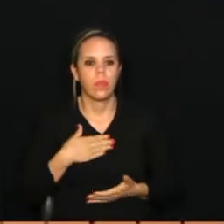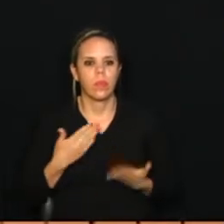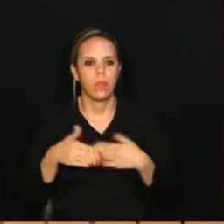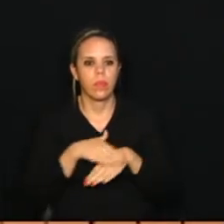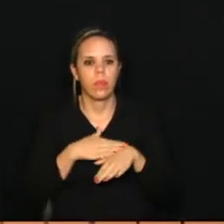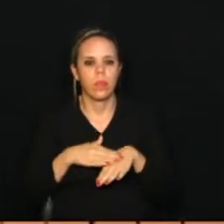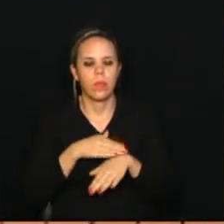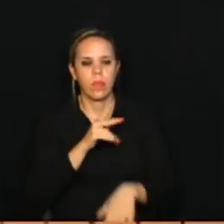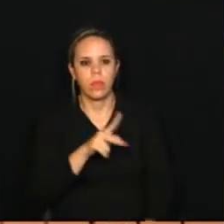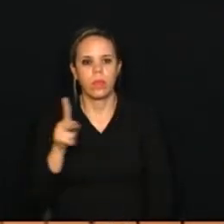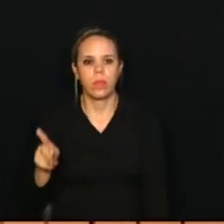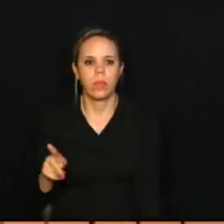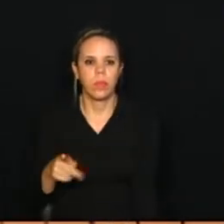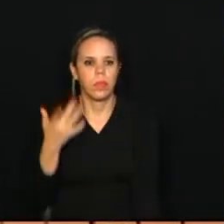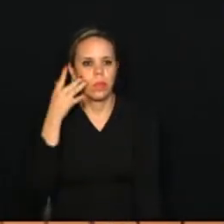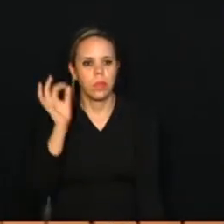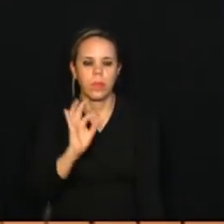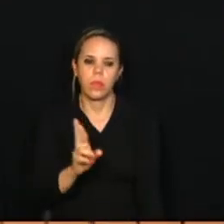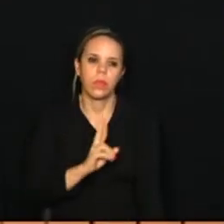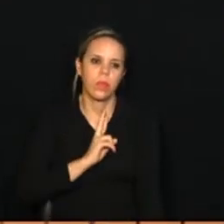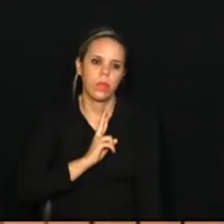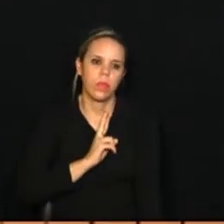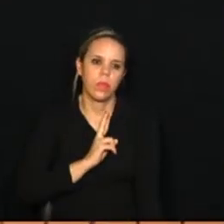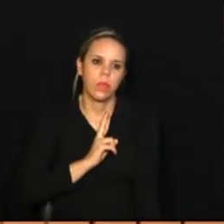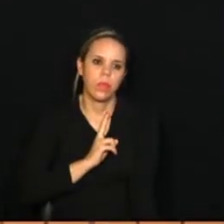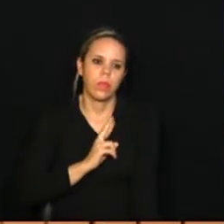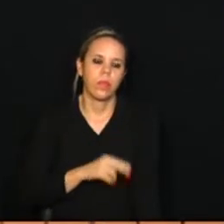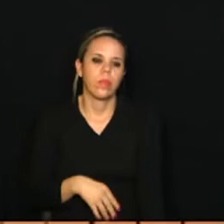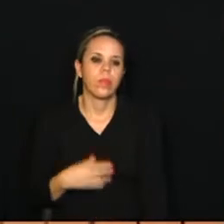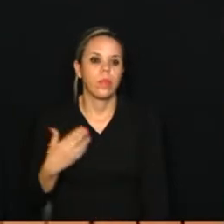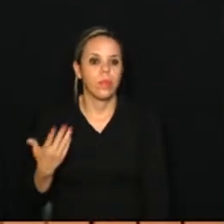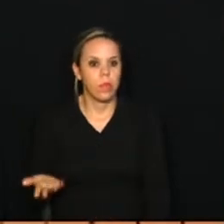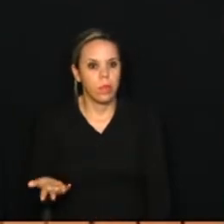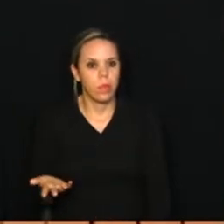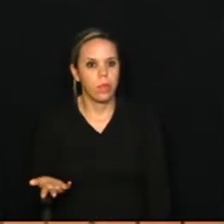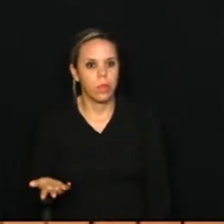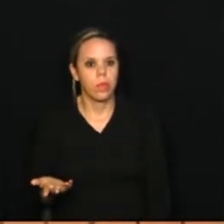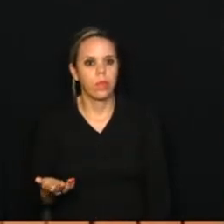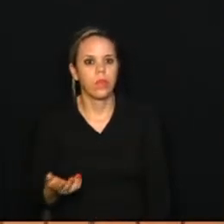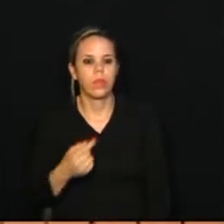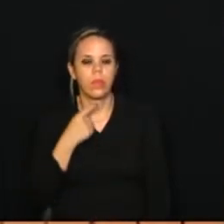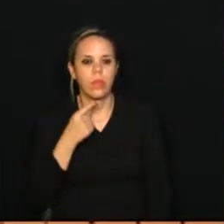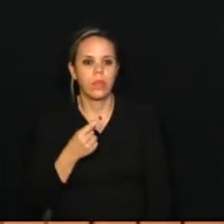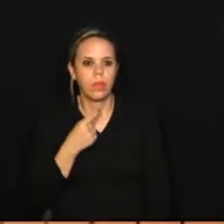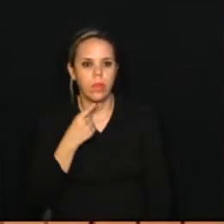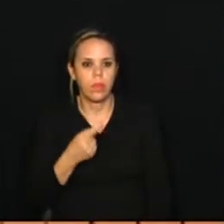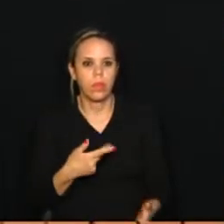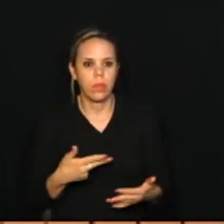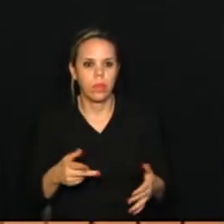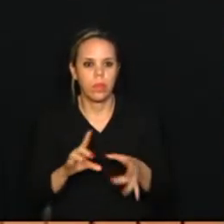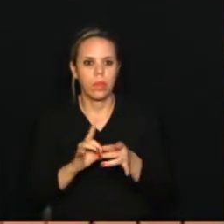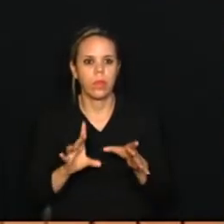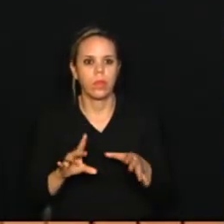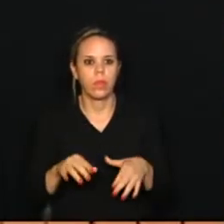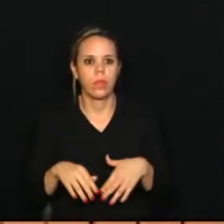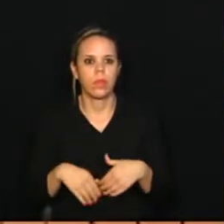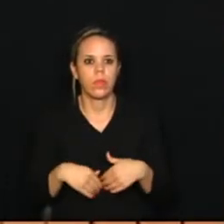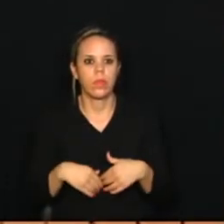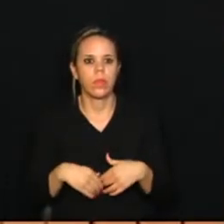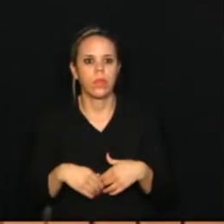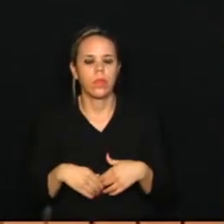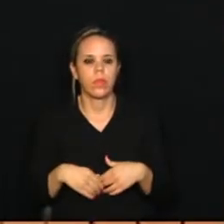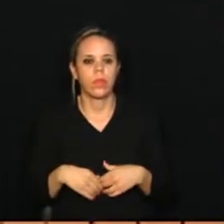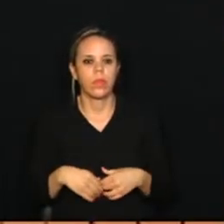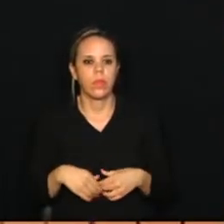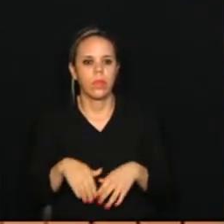alguns professores que não souberam me falar. Então, são algumas coisas que eu vou deixar para a